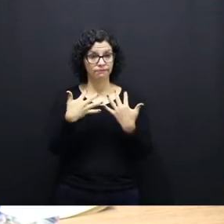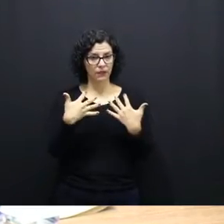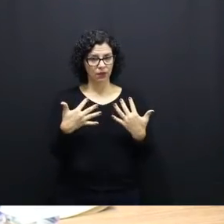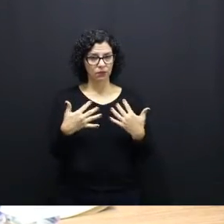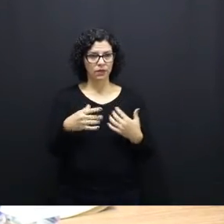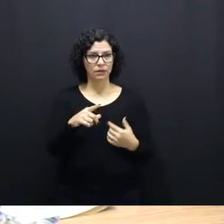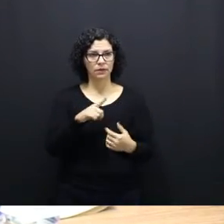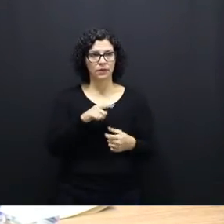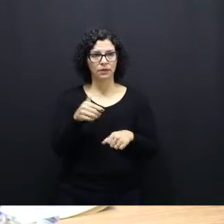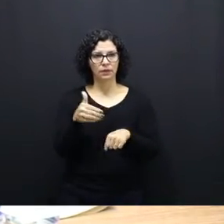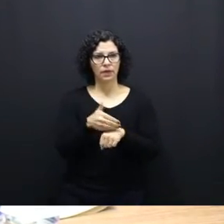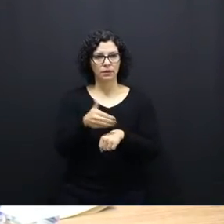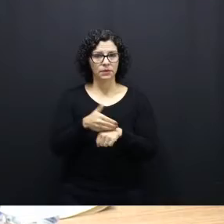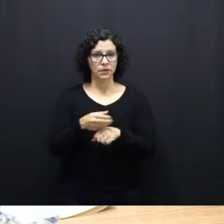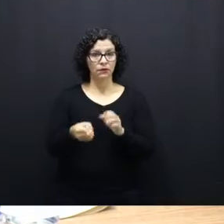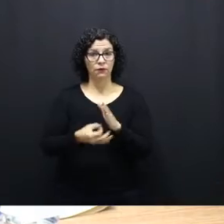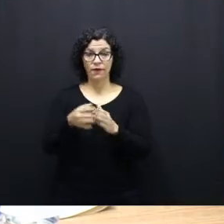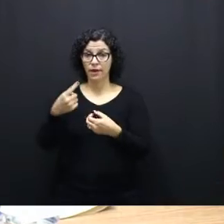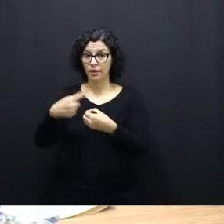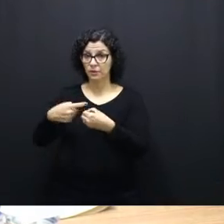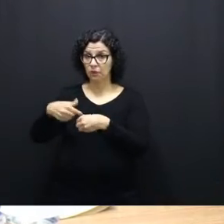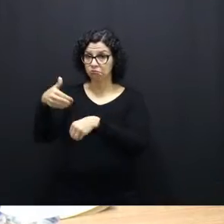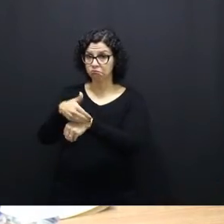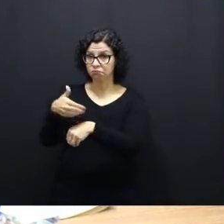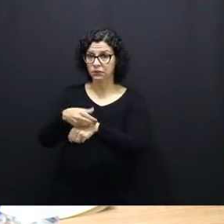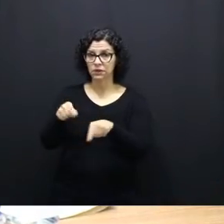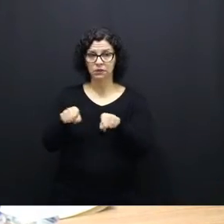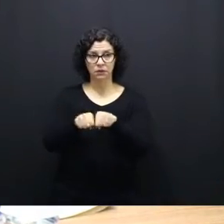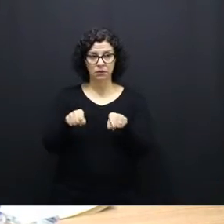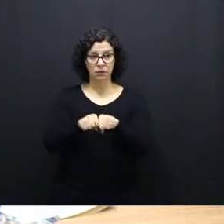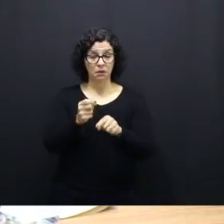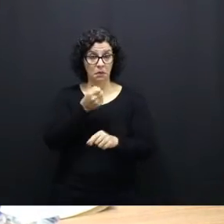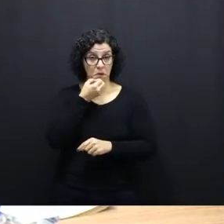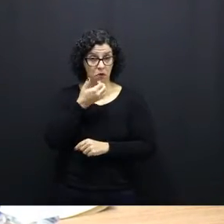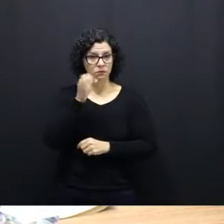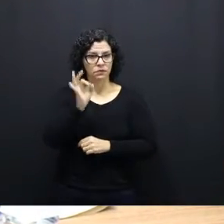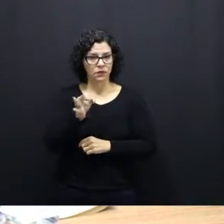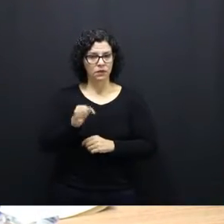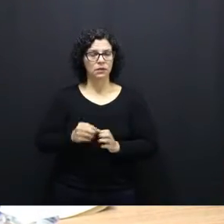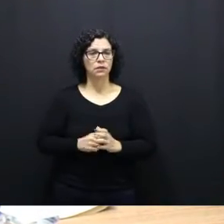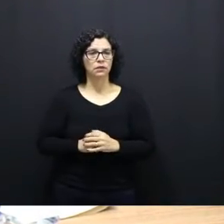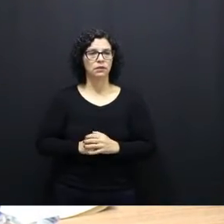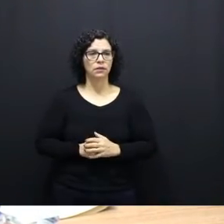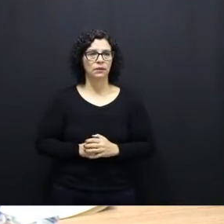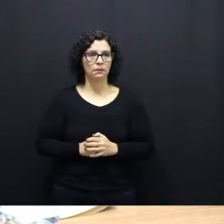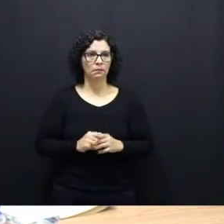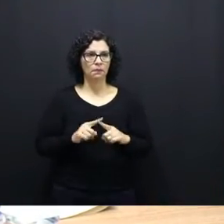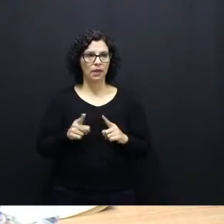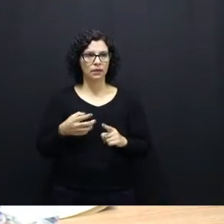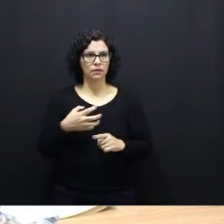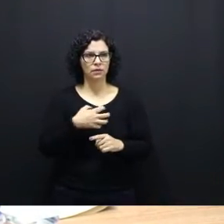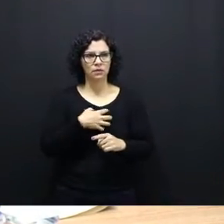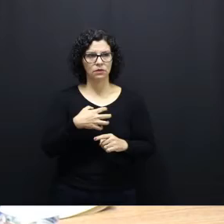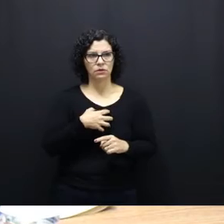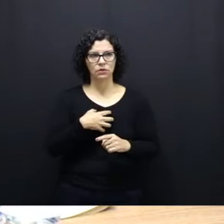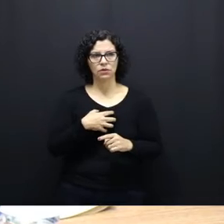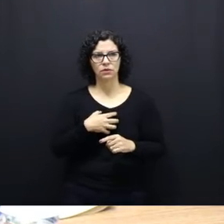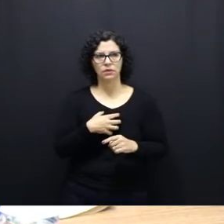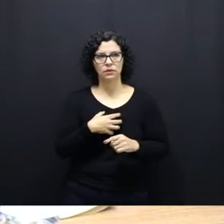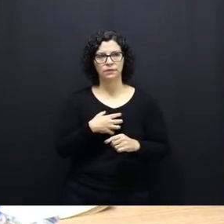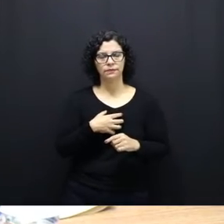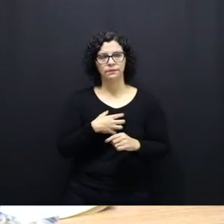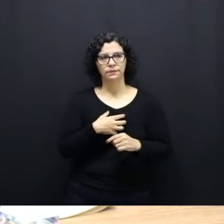teve a participação de vários municípios também se é bom Claro mas assim o sentir um pouquinho